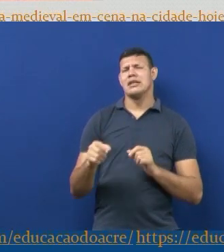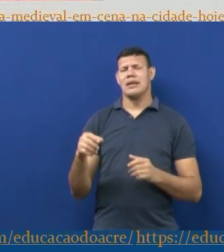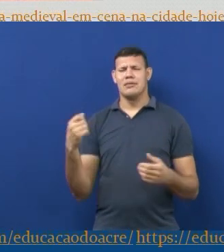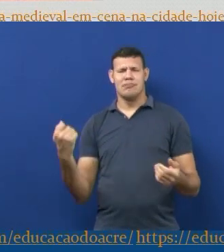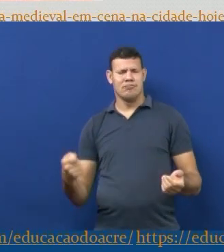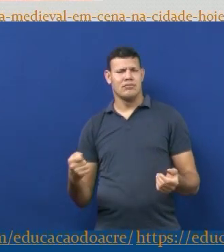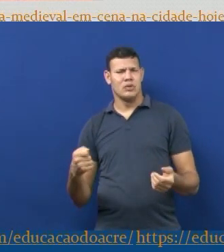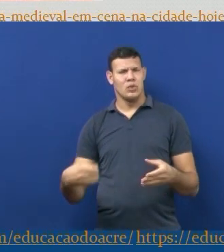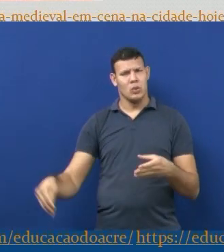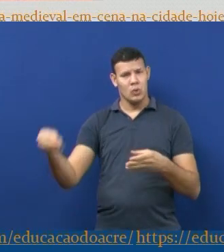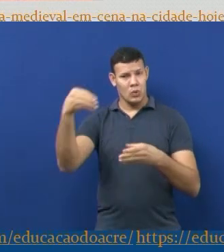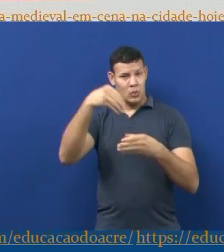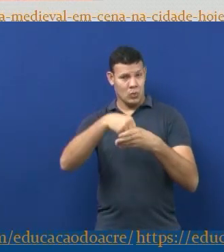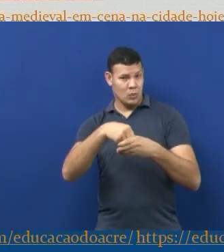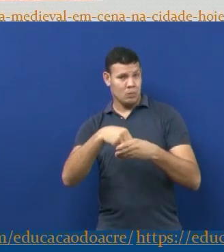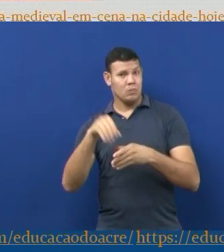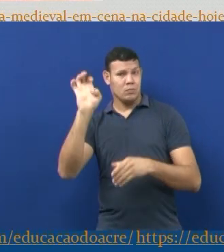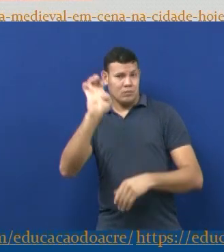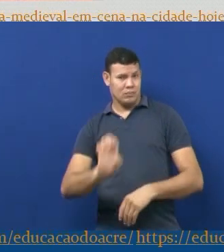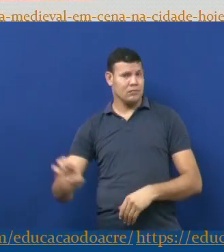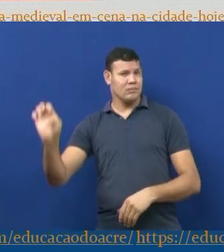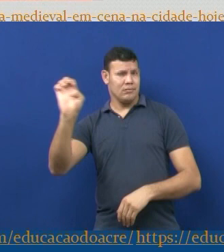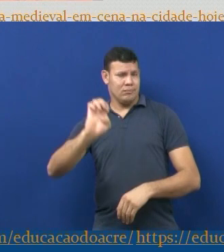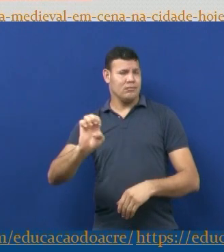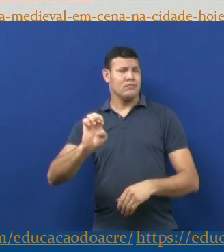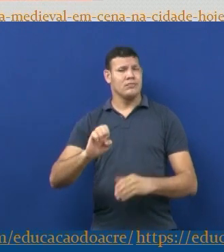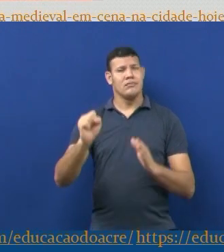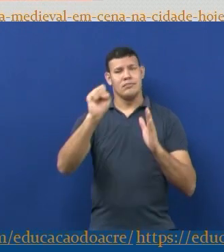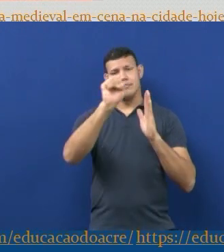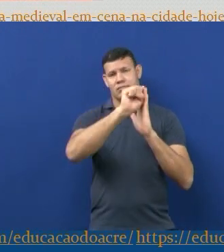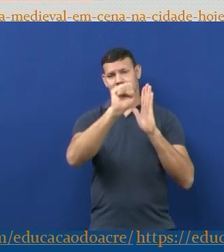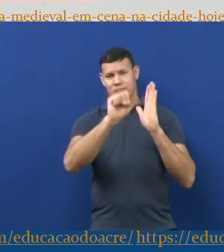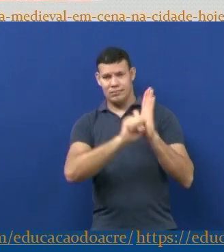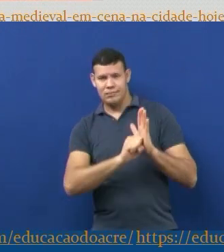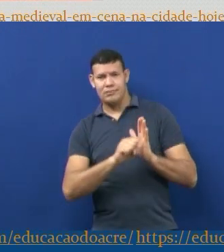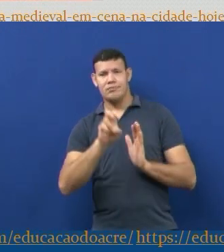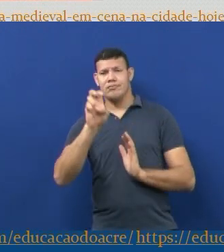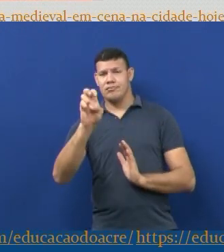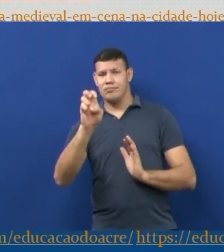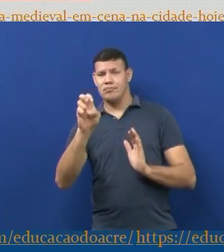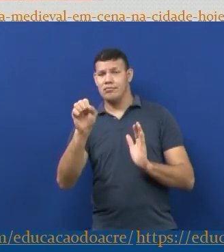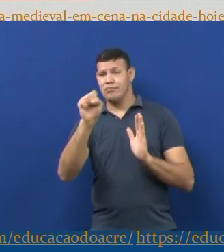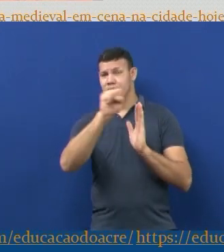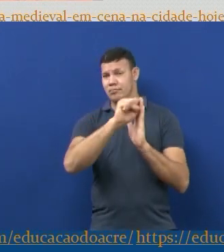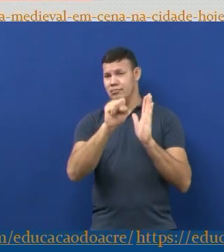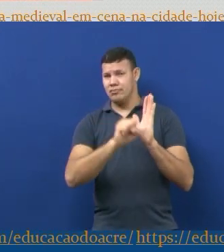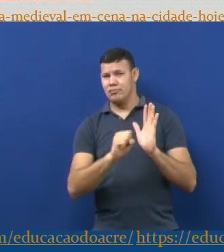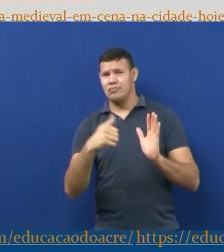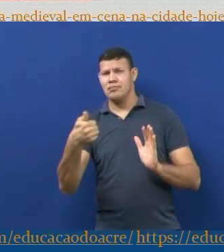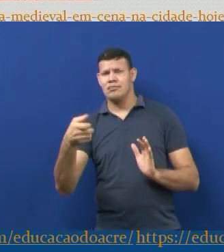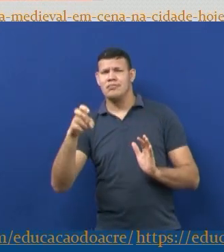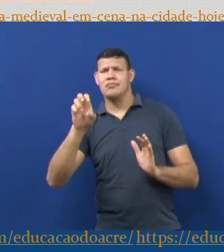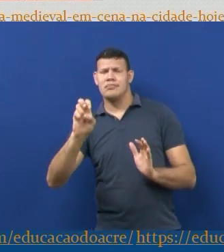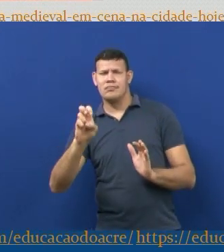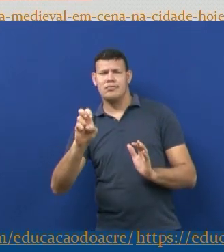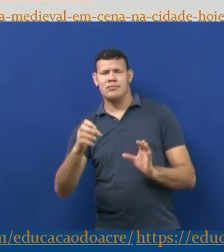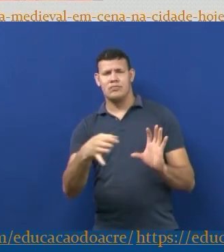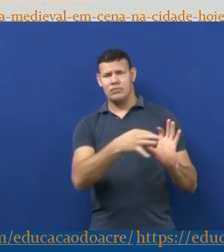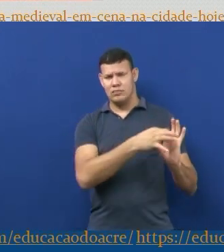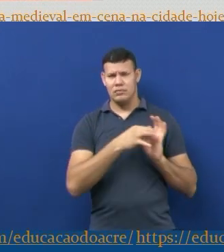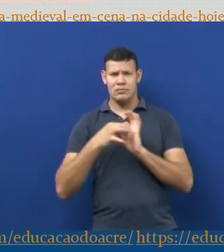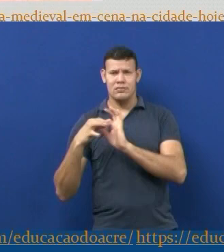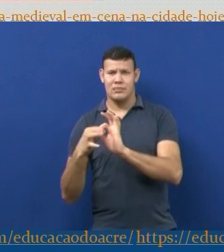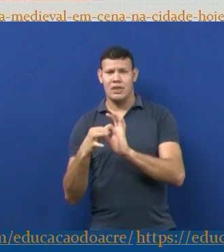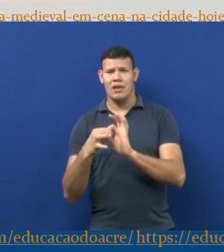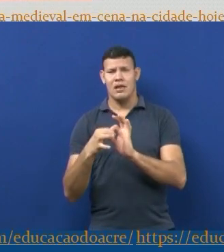da Europa entre o século V e o século XV. O teatro medieval tinha em seu contexto